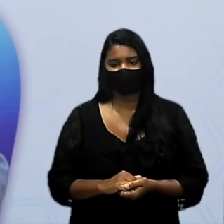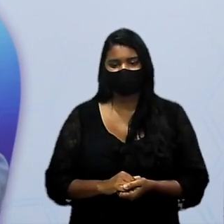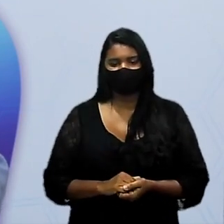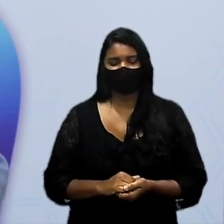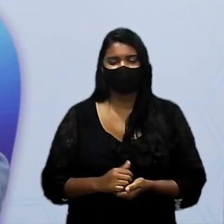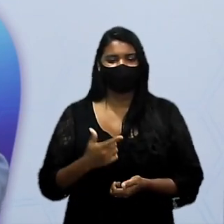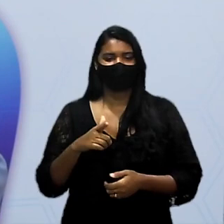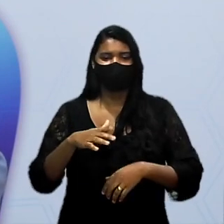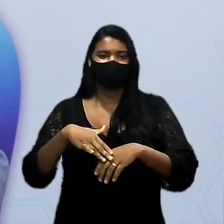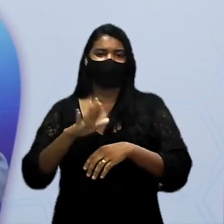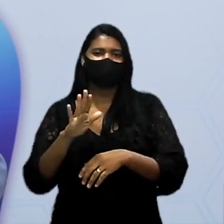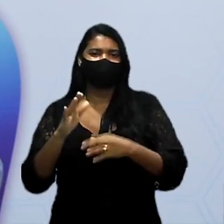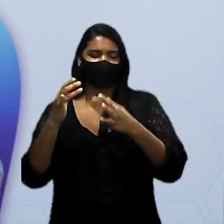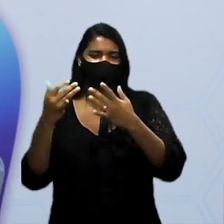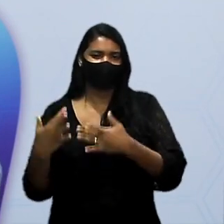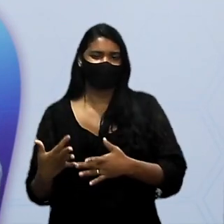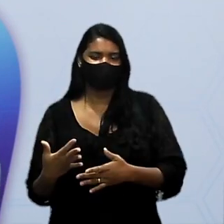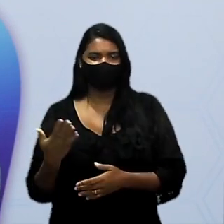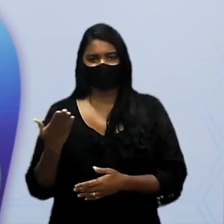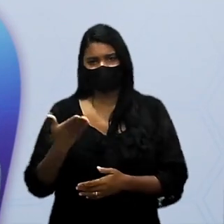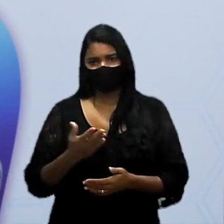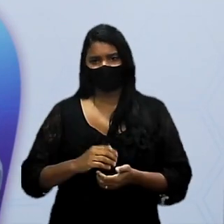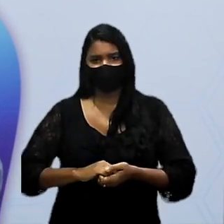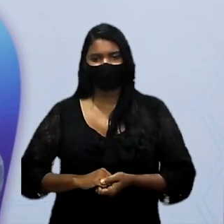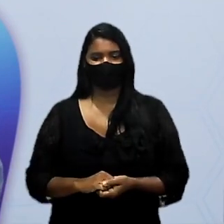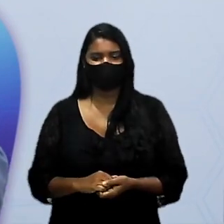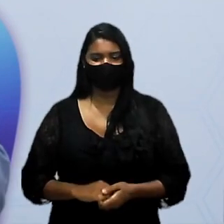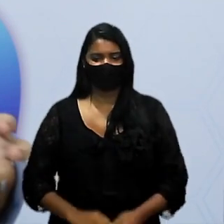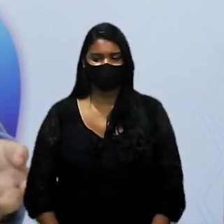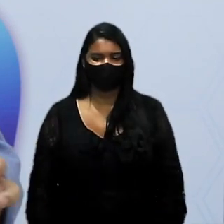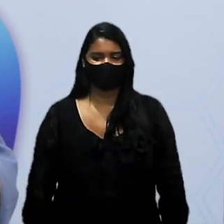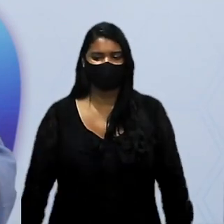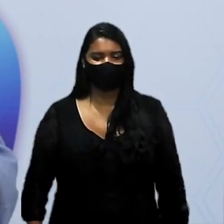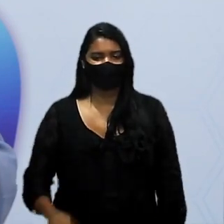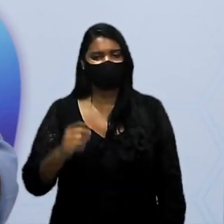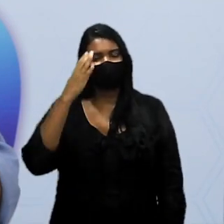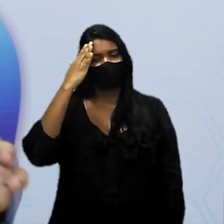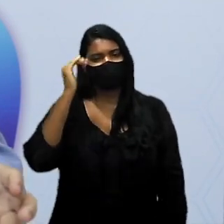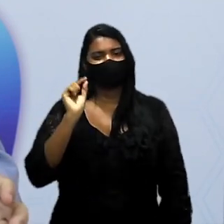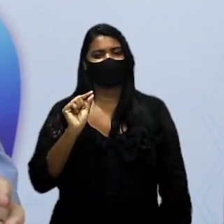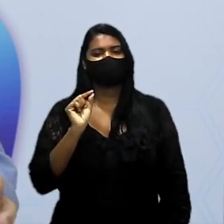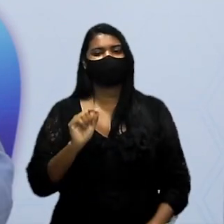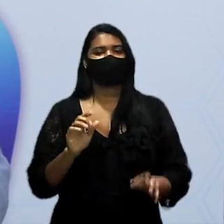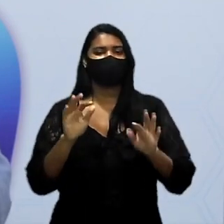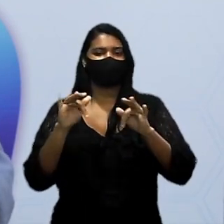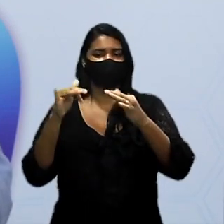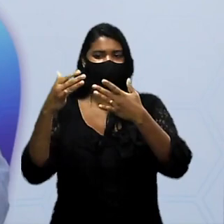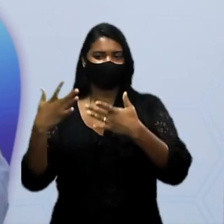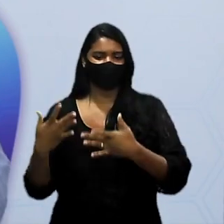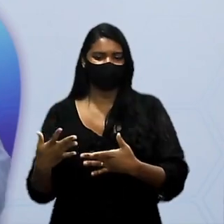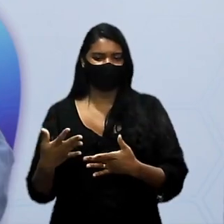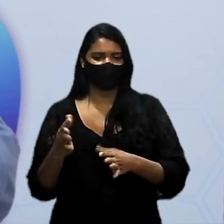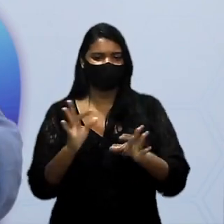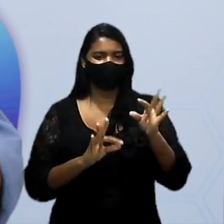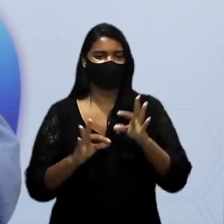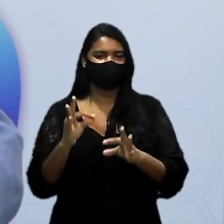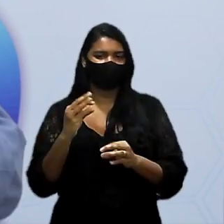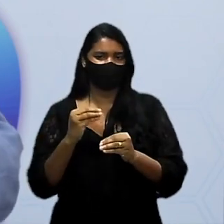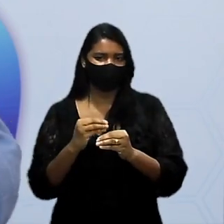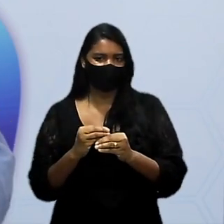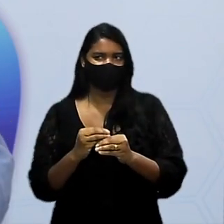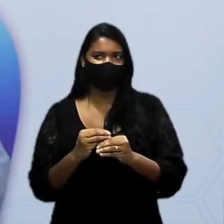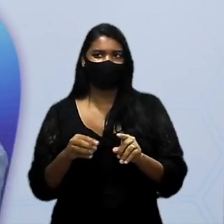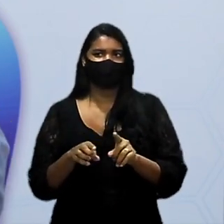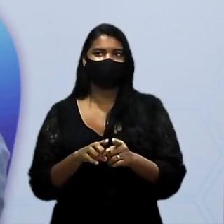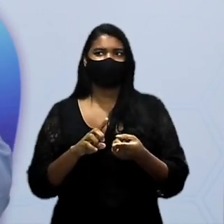não conta tanto. Ele é previsível, não é? Então, eu sabia o que é que no final eu teria que produzir, né, daquela forma,